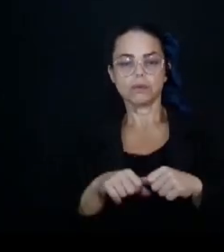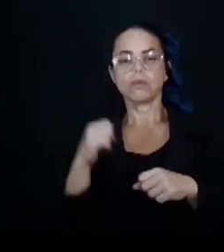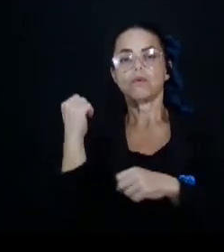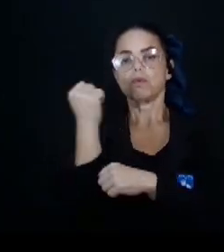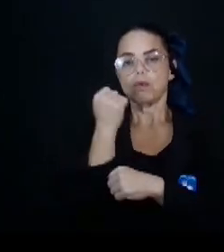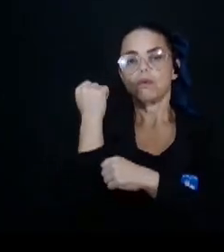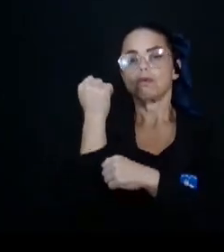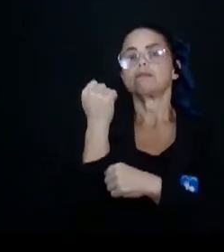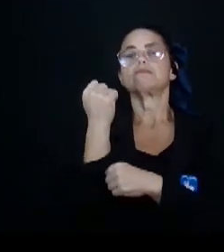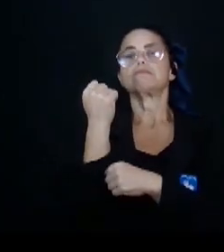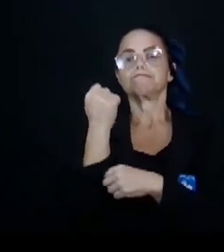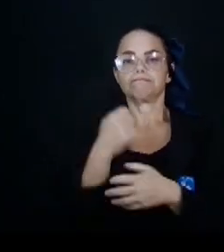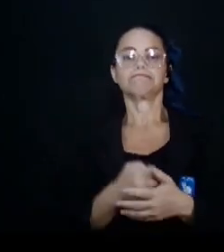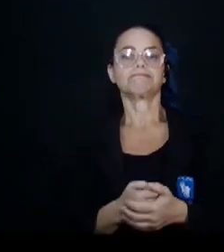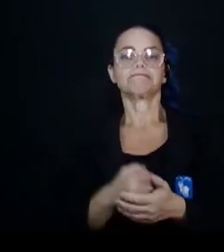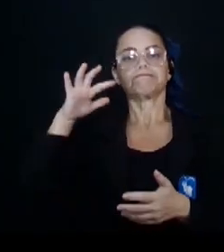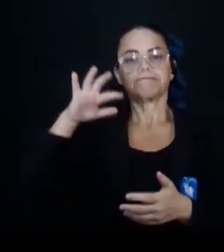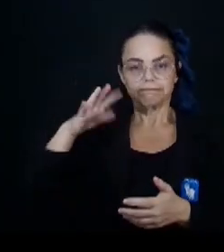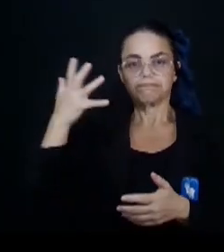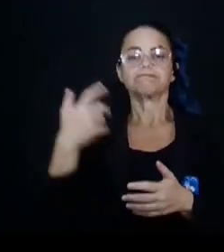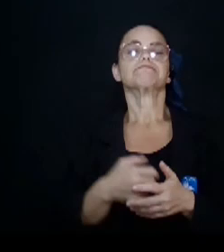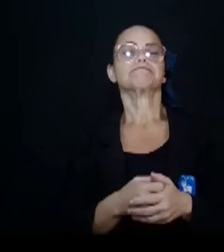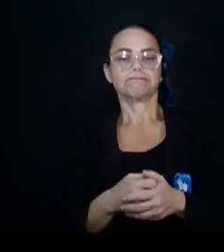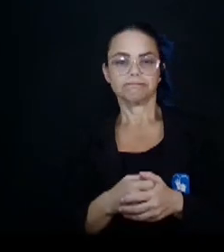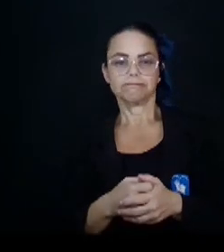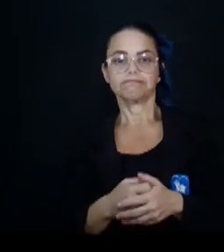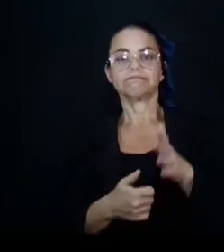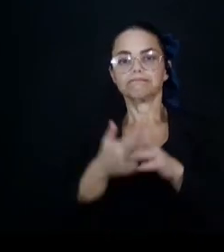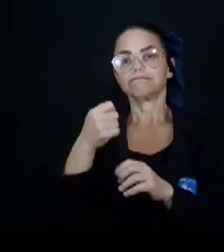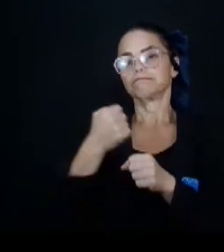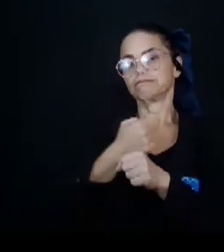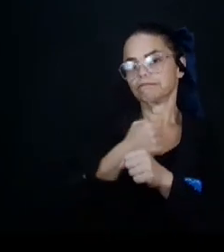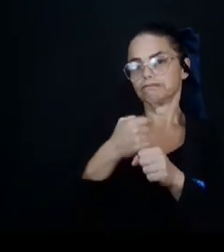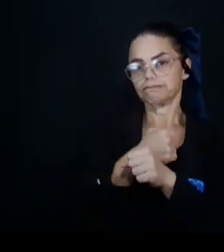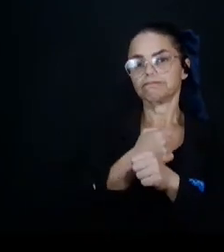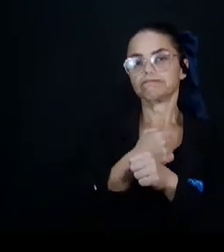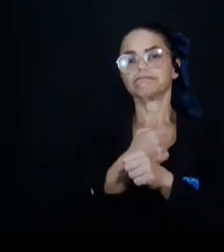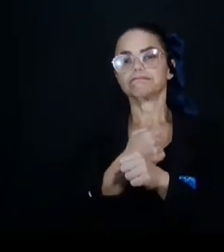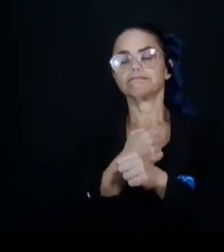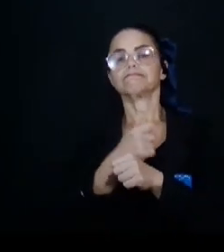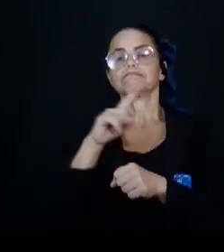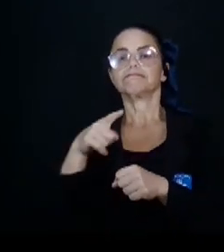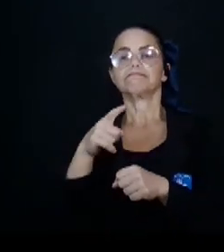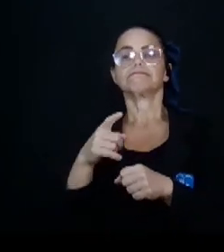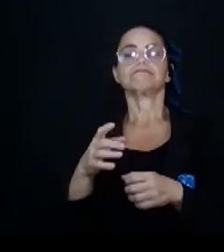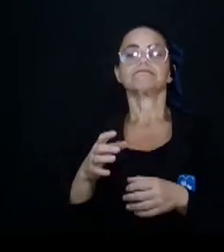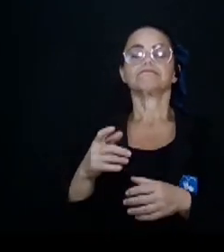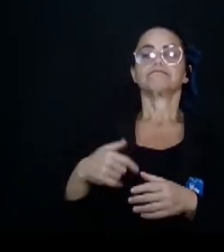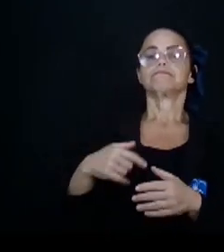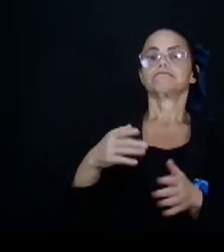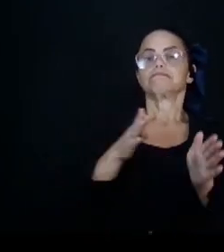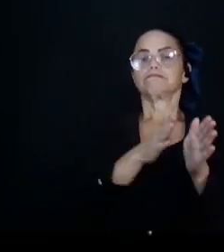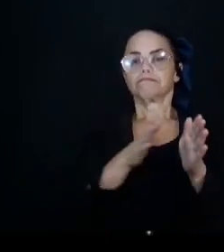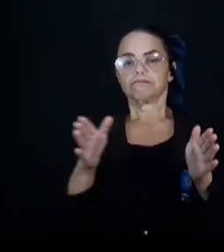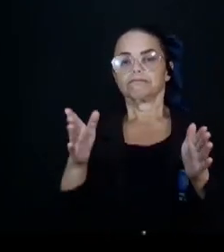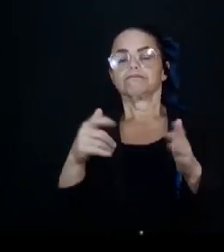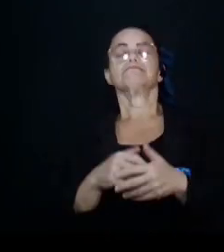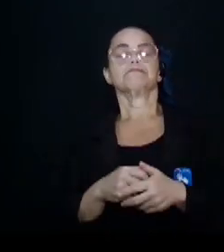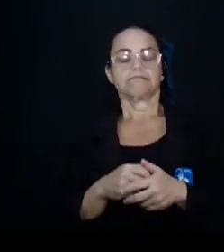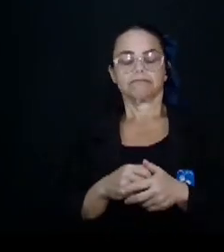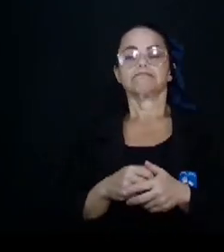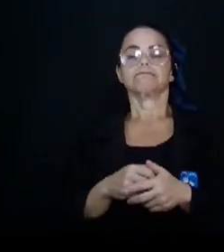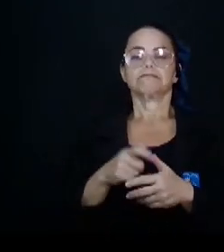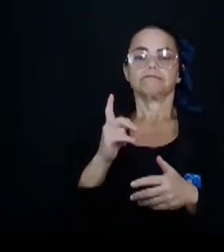costumam acontecer nos primeiros anos pós-transplante. Então, a partir do momento que a gente aí vai para o 5º